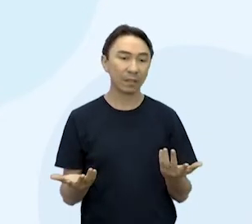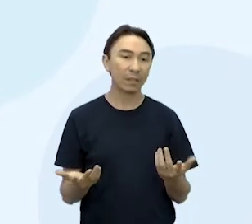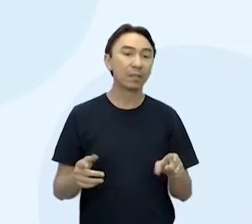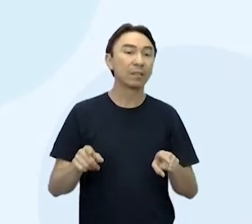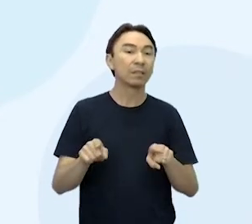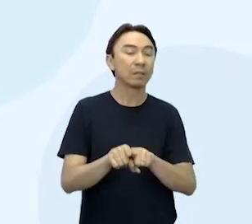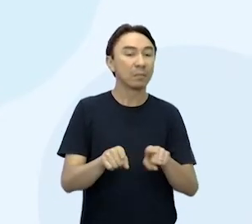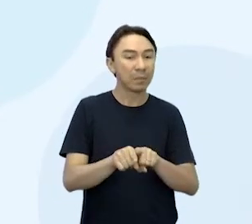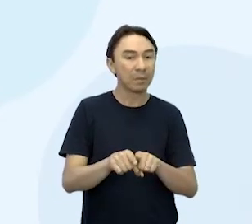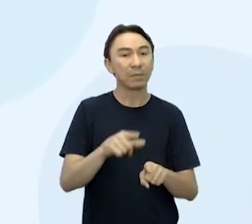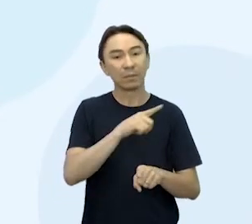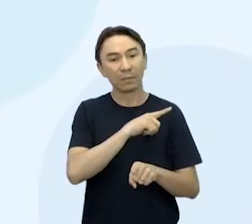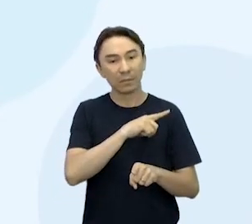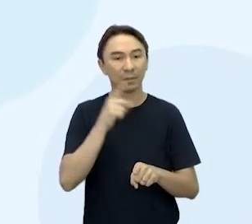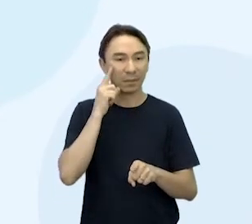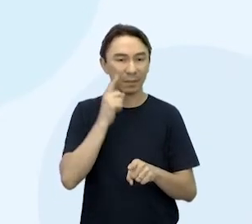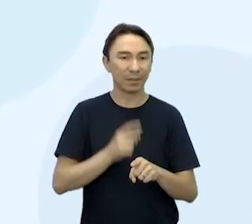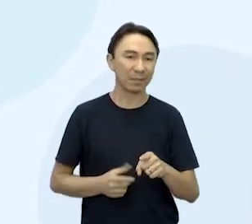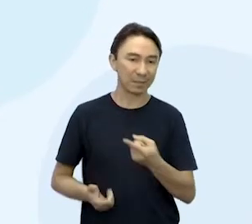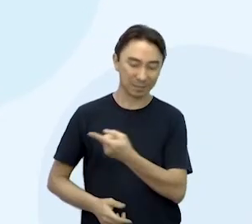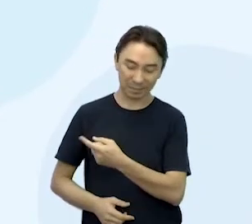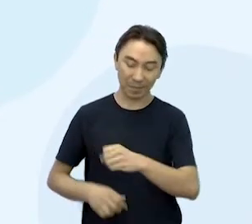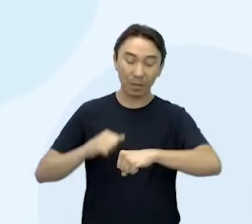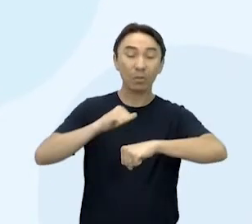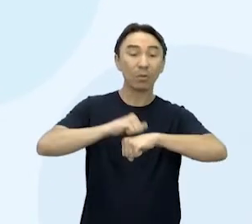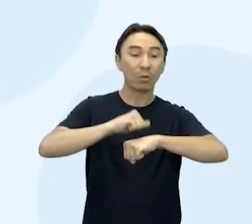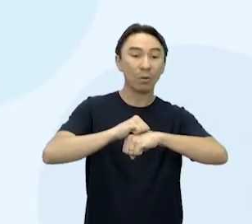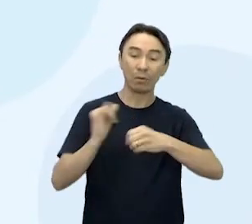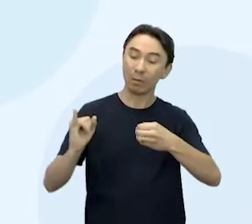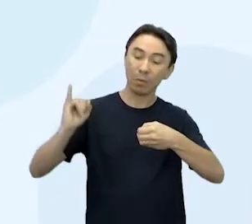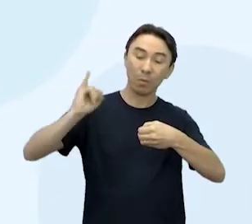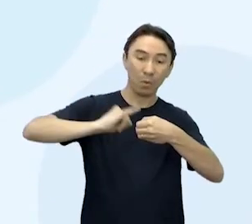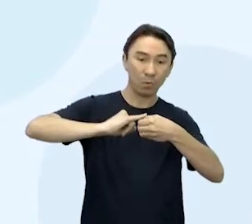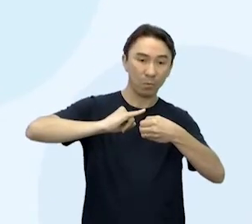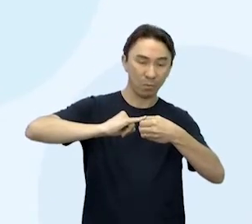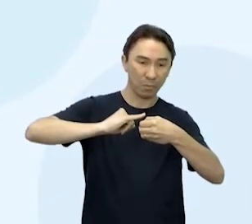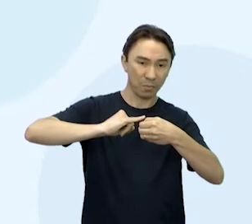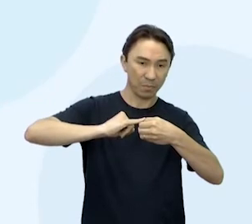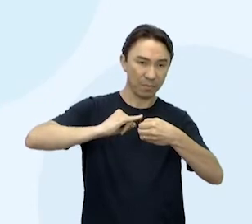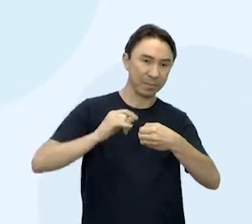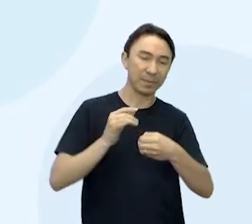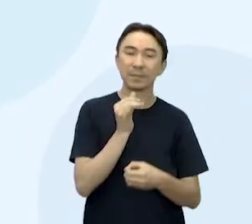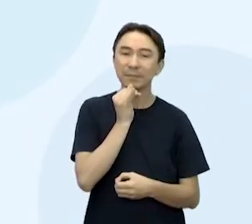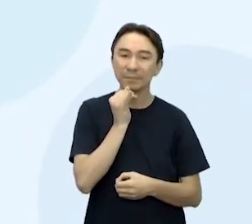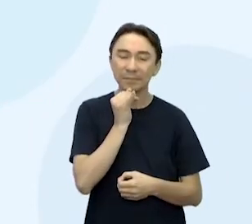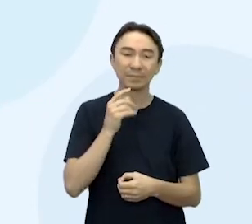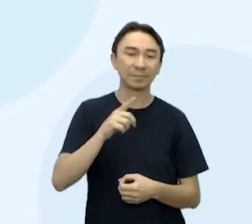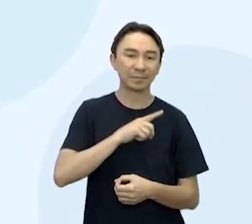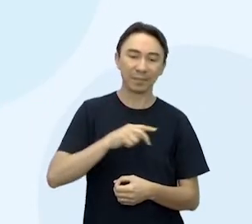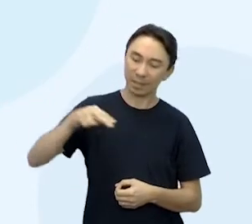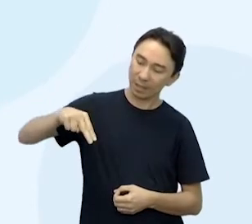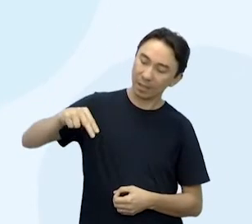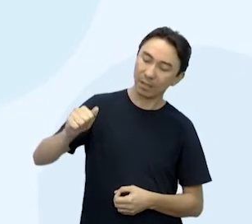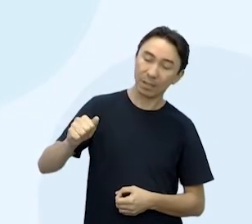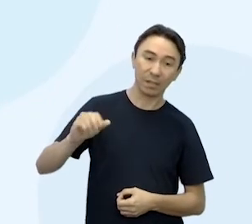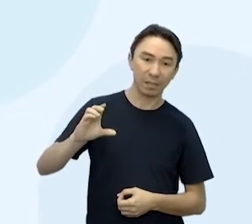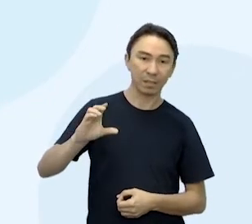os sólidos iônicos, tá? E aí um exemplo é o cristalzinho de cloreto de sódio, tá bom?